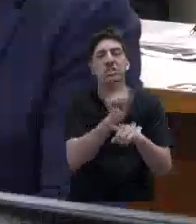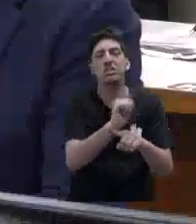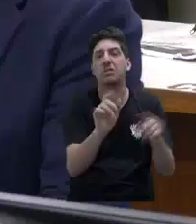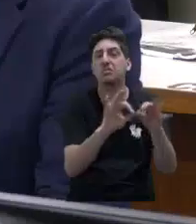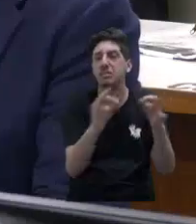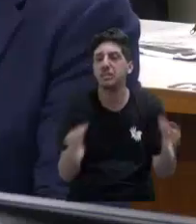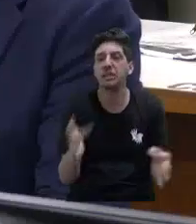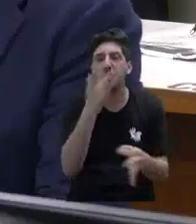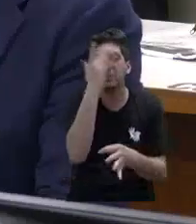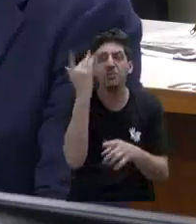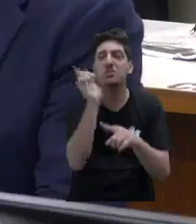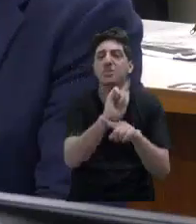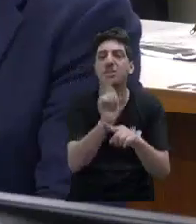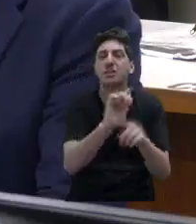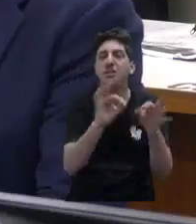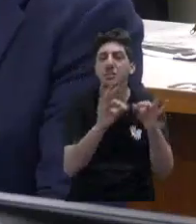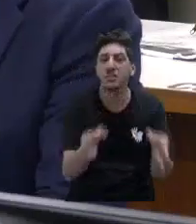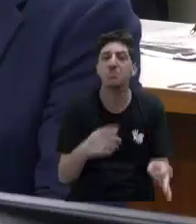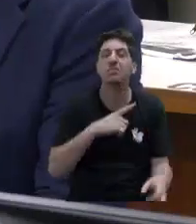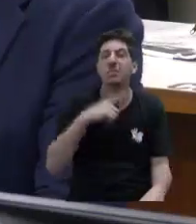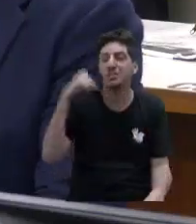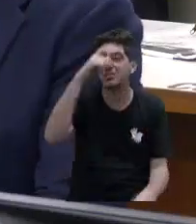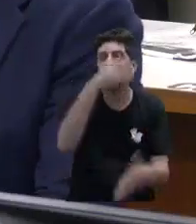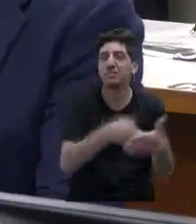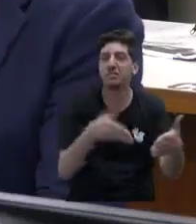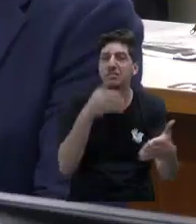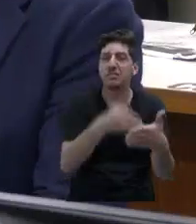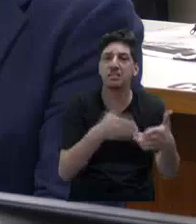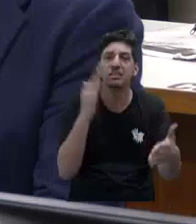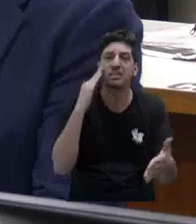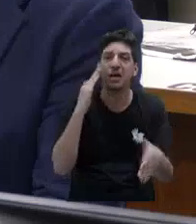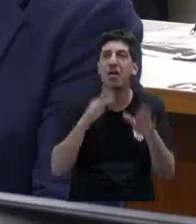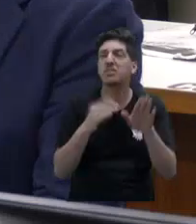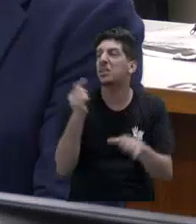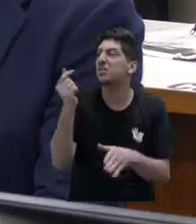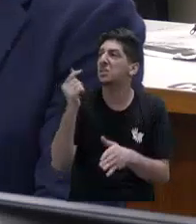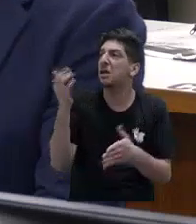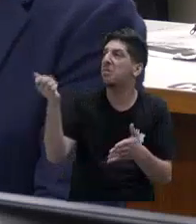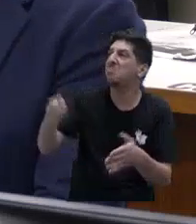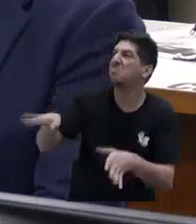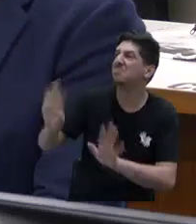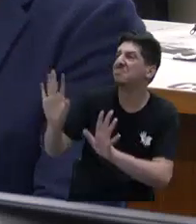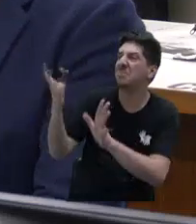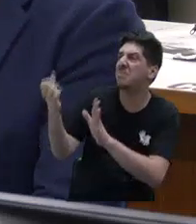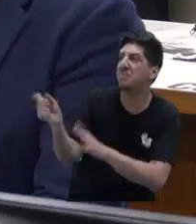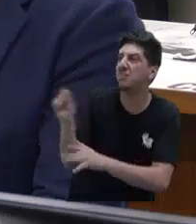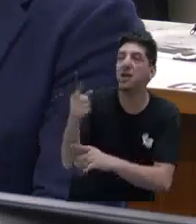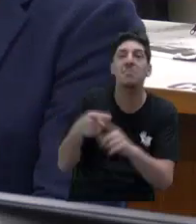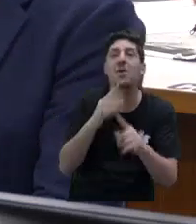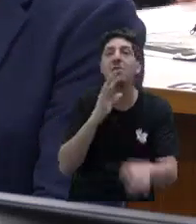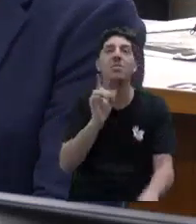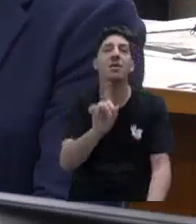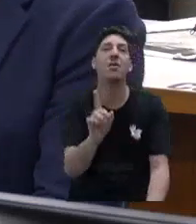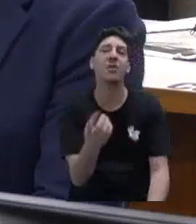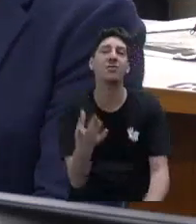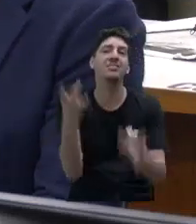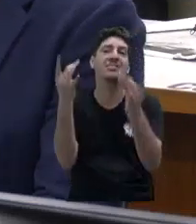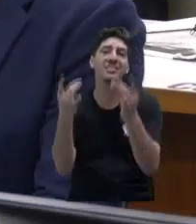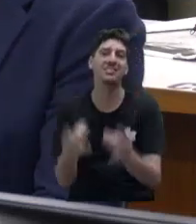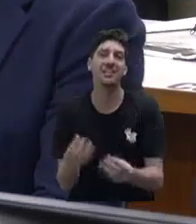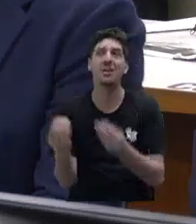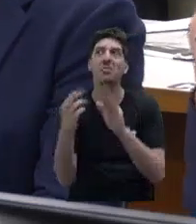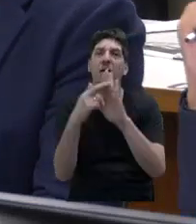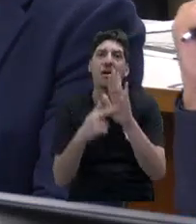muito simples, que têm dificuldade e, às vezes, abrem mão de recurso por desconhecer como executar, e